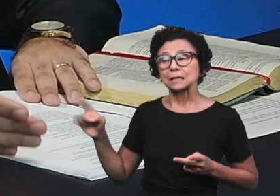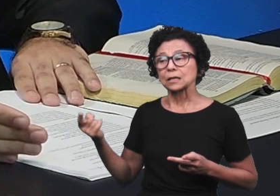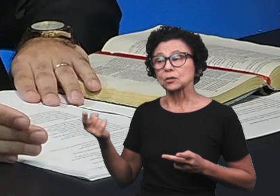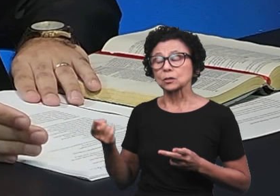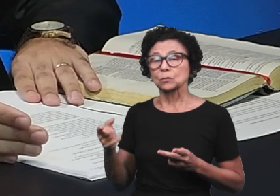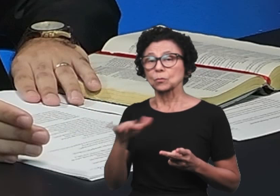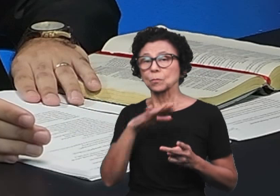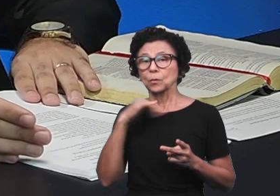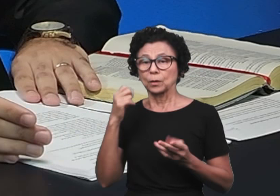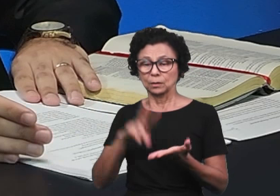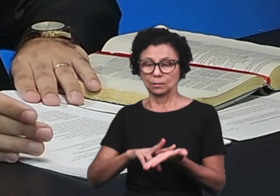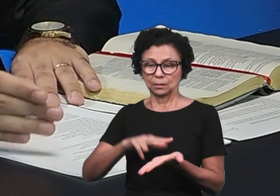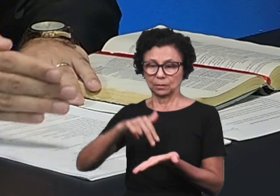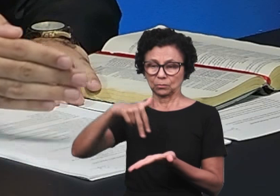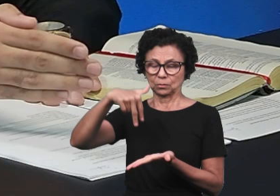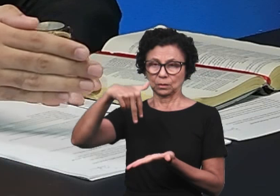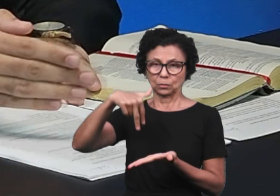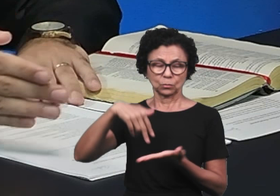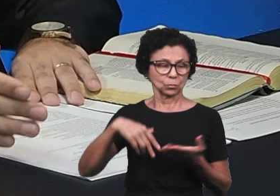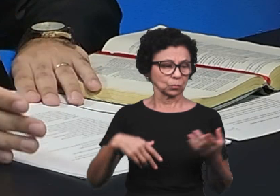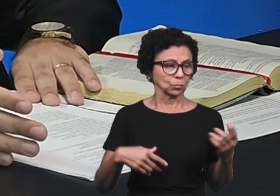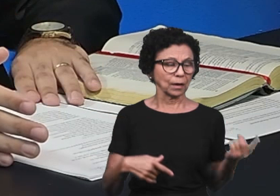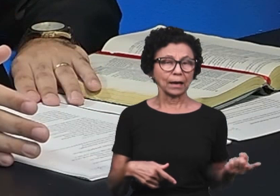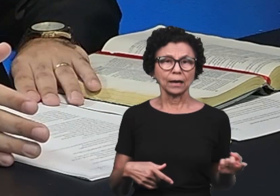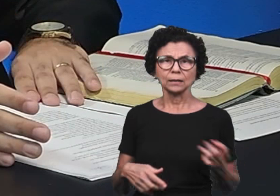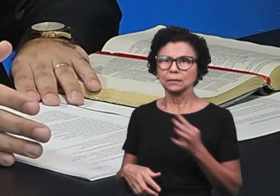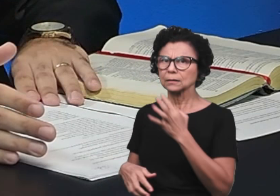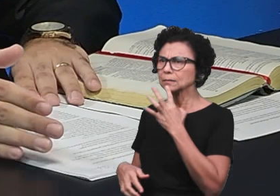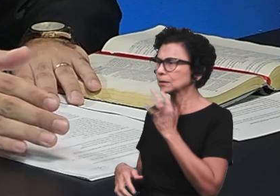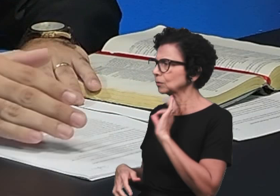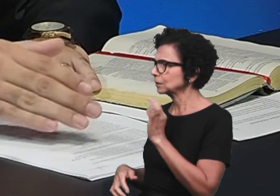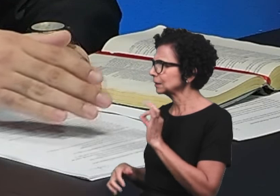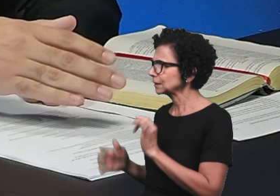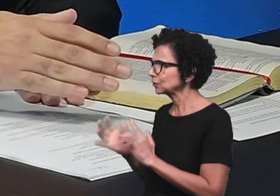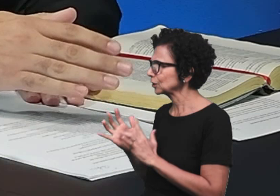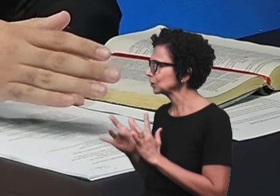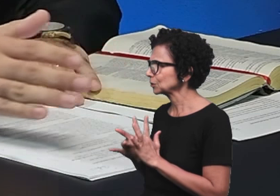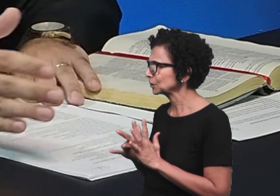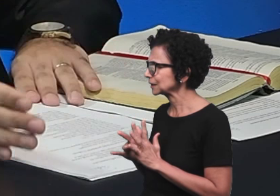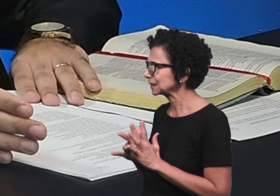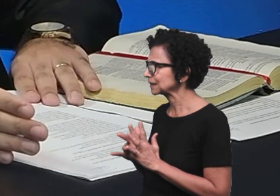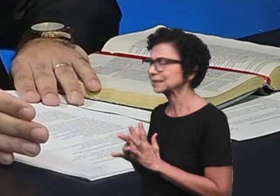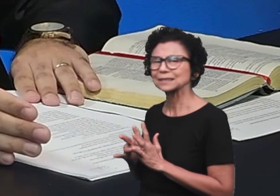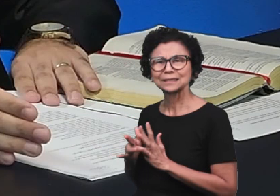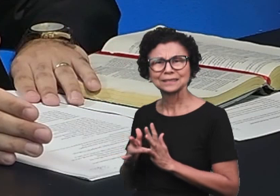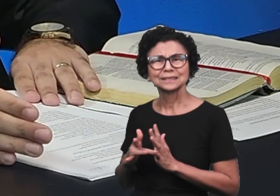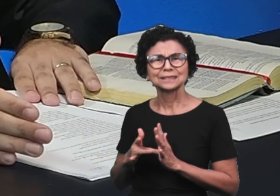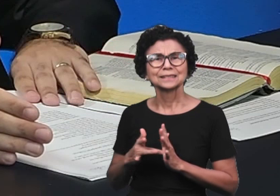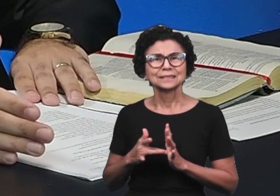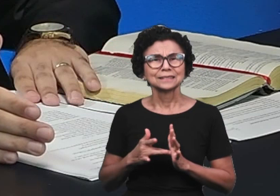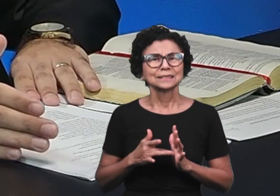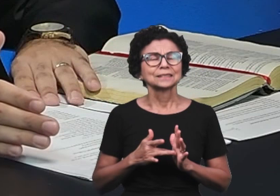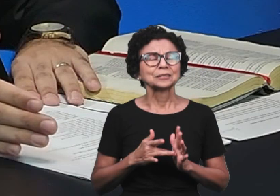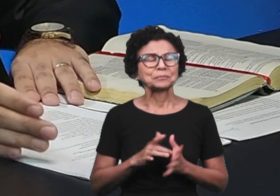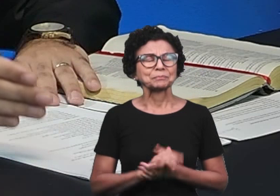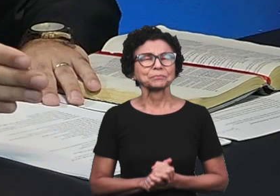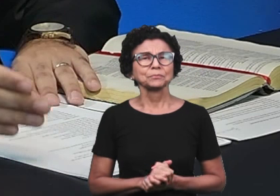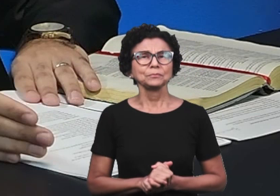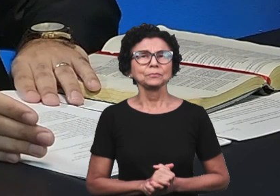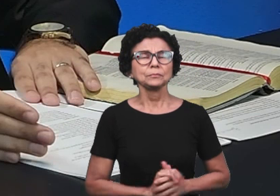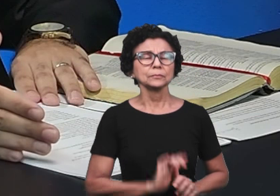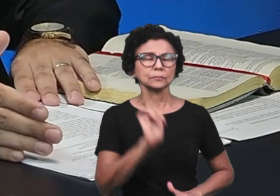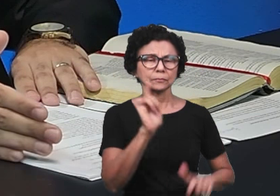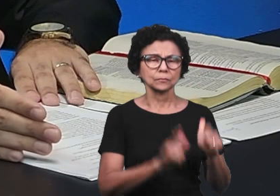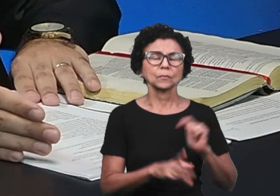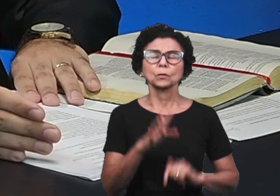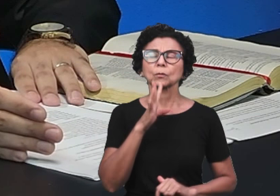morreu e ressuscitou, o mundo não viu mais a Jesus. Todo mundo conhece a história de Jesus. A